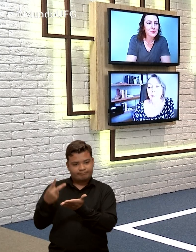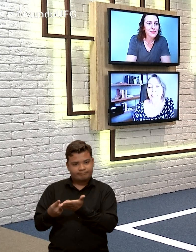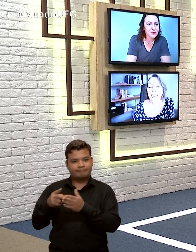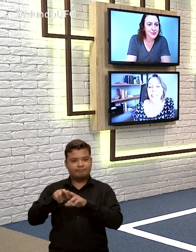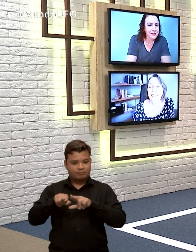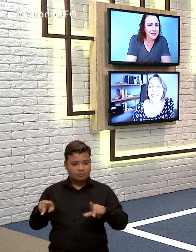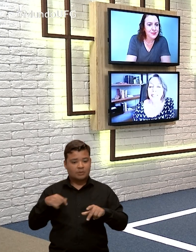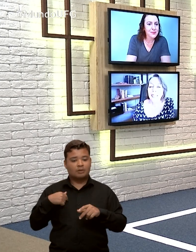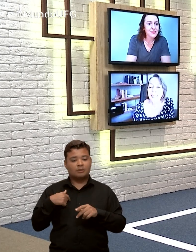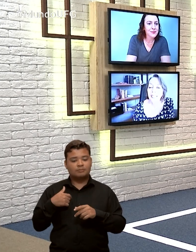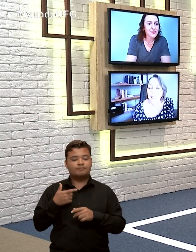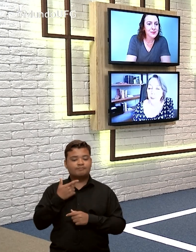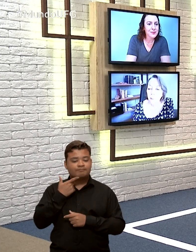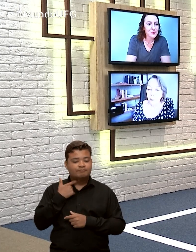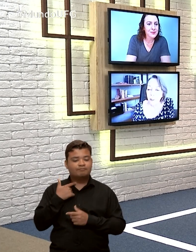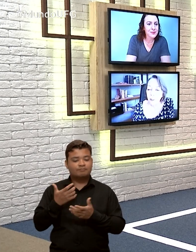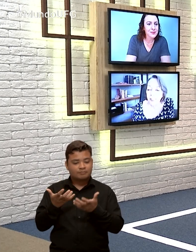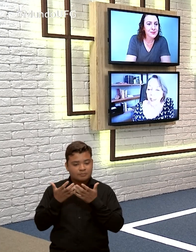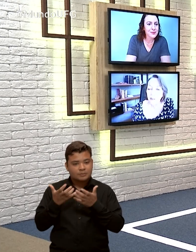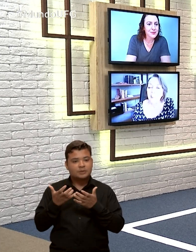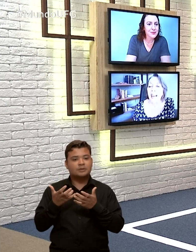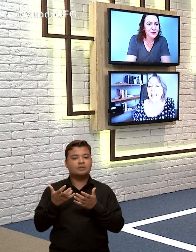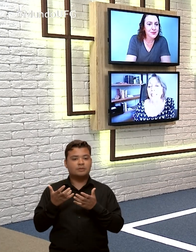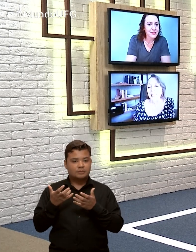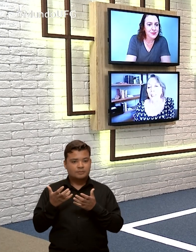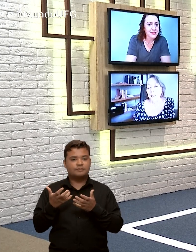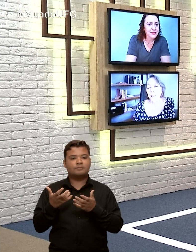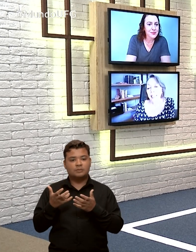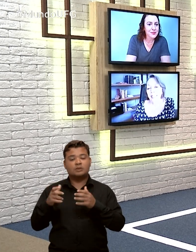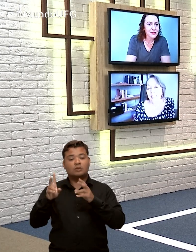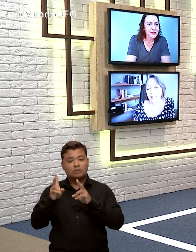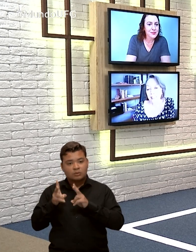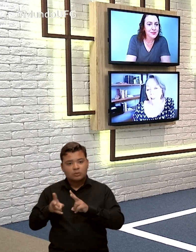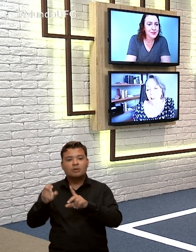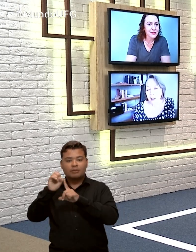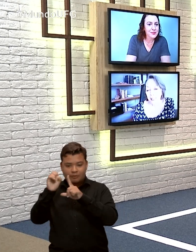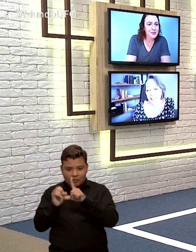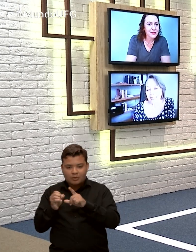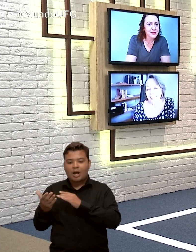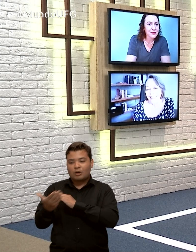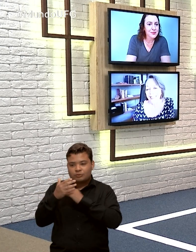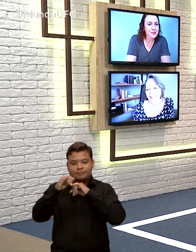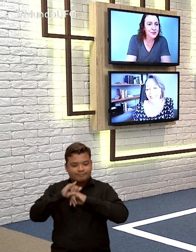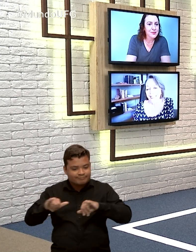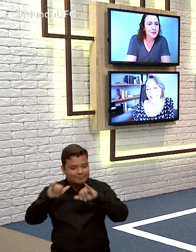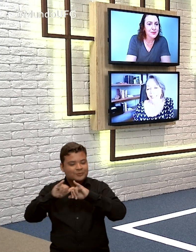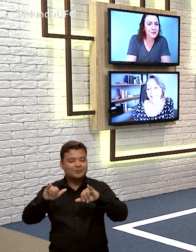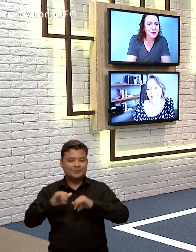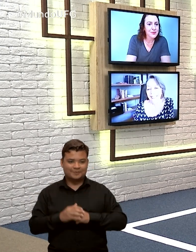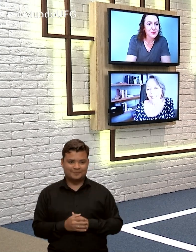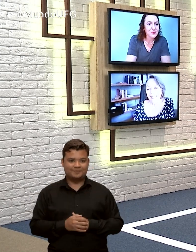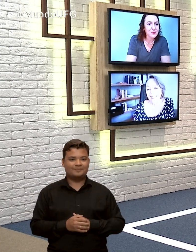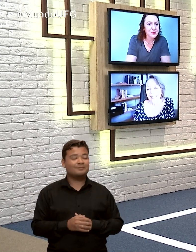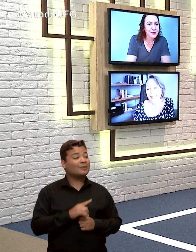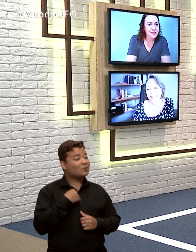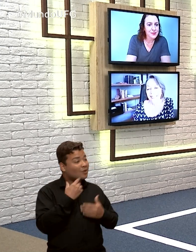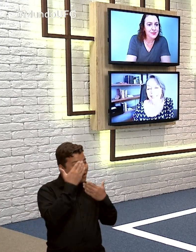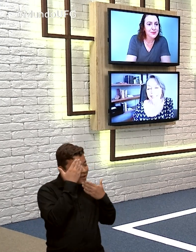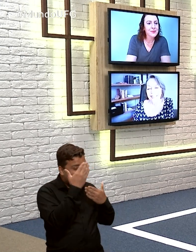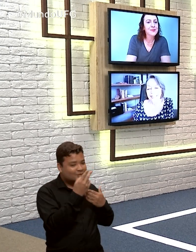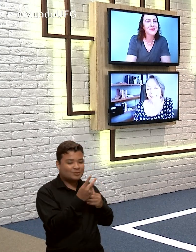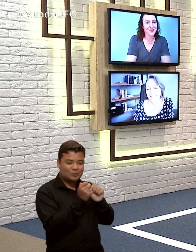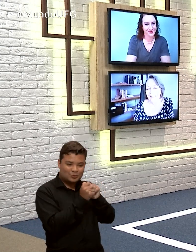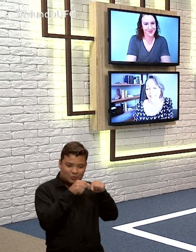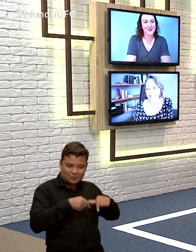gostaria de poder contar com a divulgação da UFG. Nós que agradecemos a presença de vocês